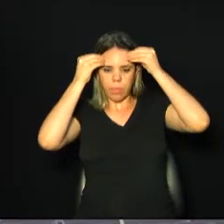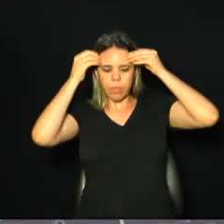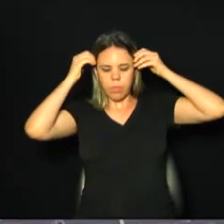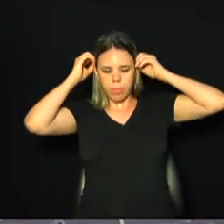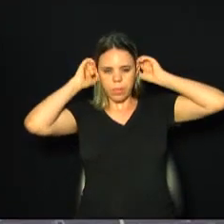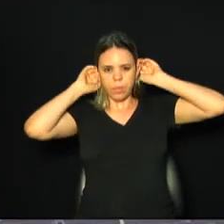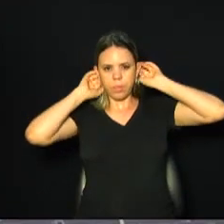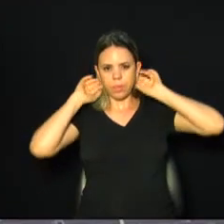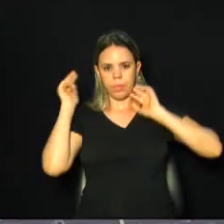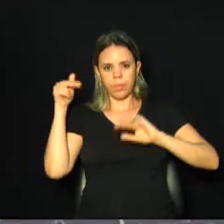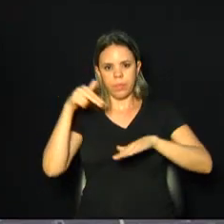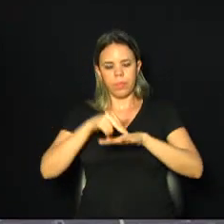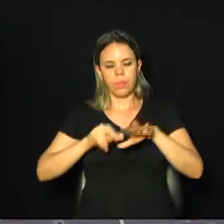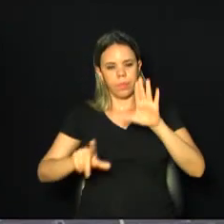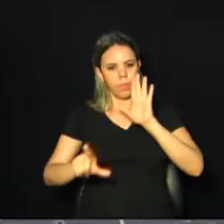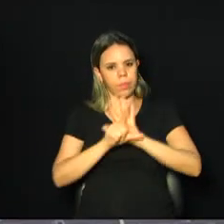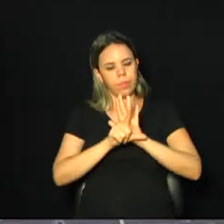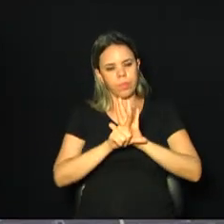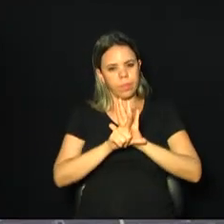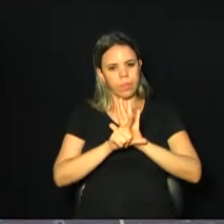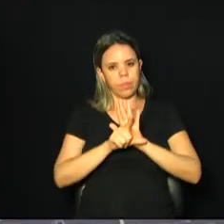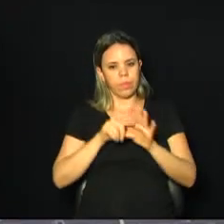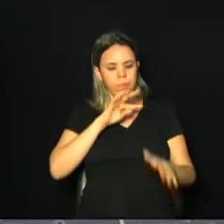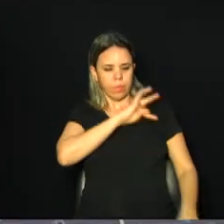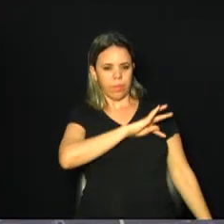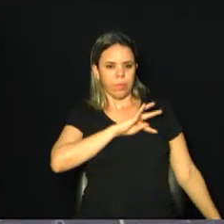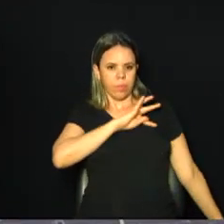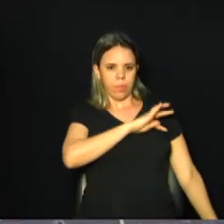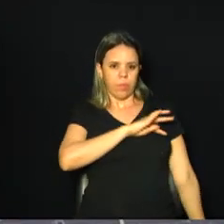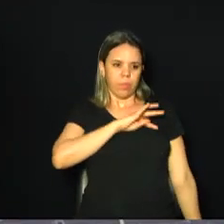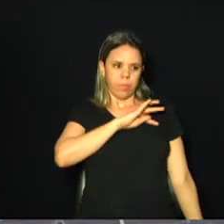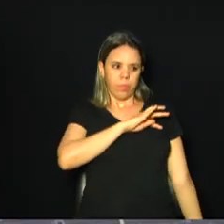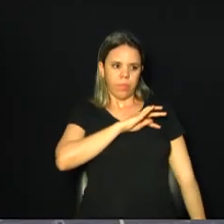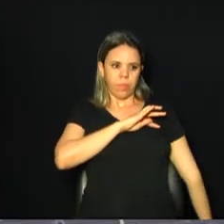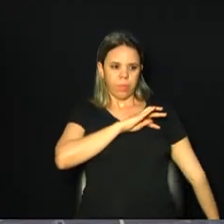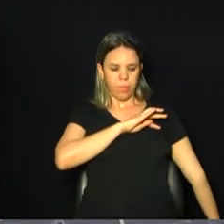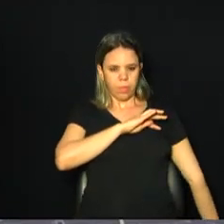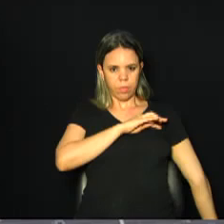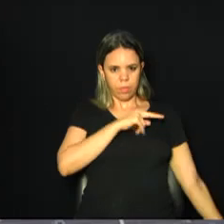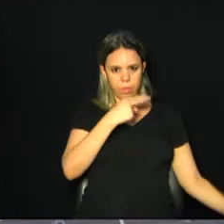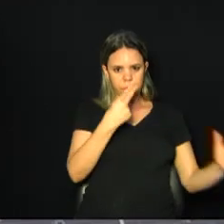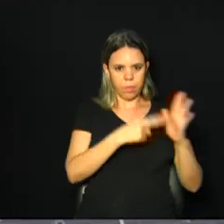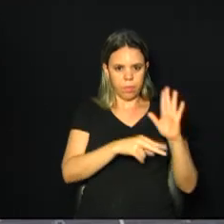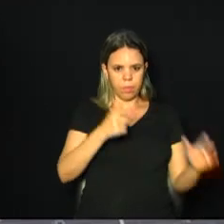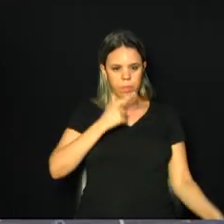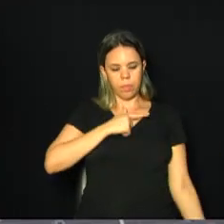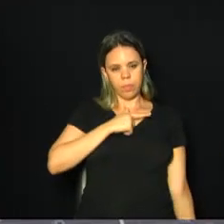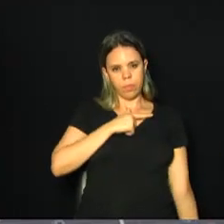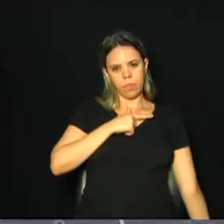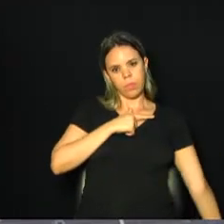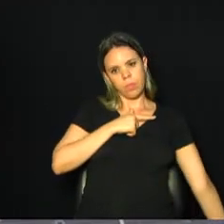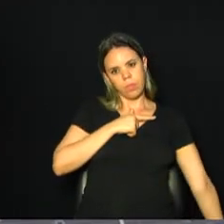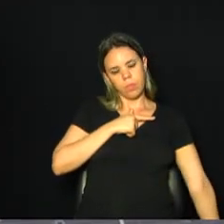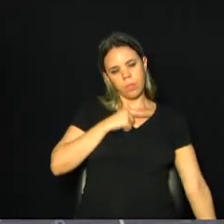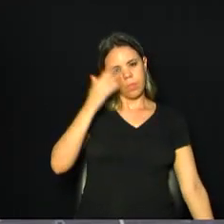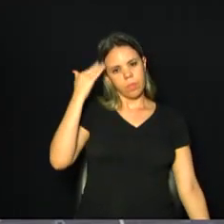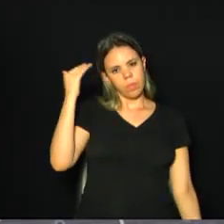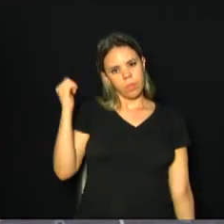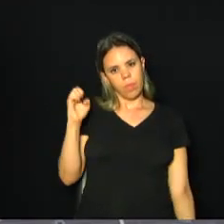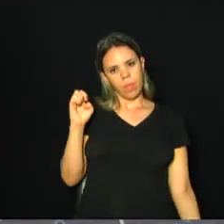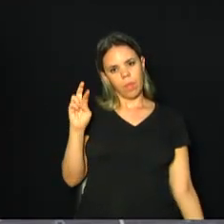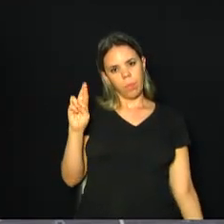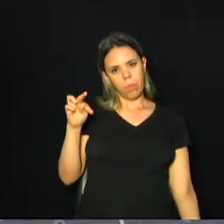que veio nessa lei é uma linguagem técnica, que até o nome é muito feio que a gente usa, que é a famosa